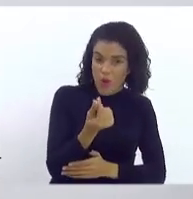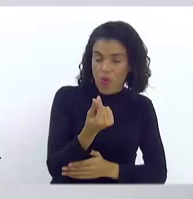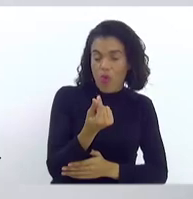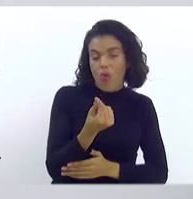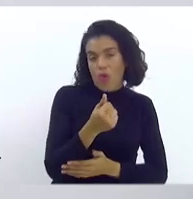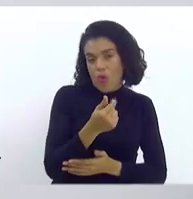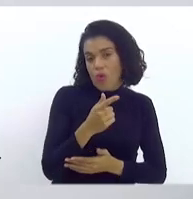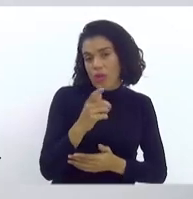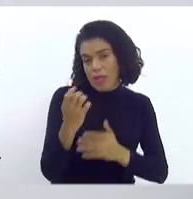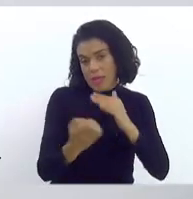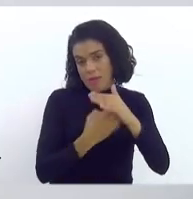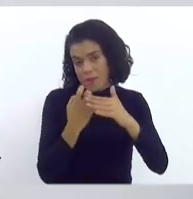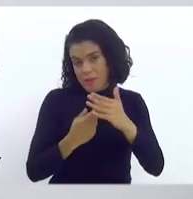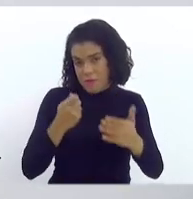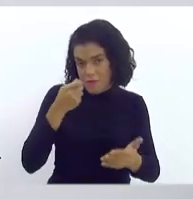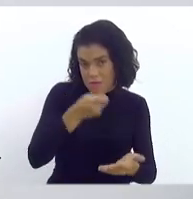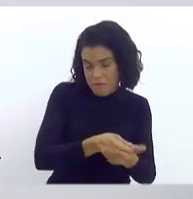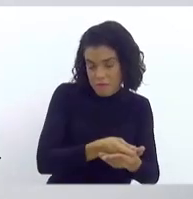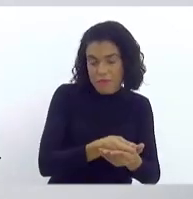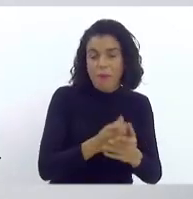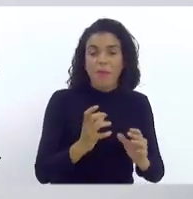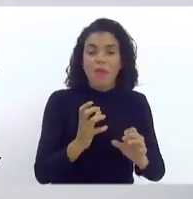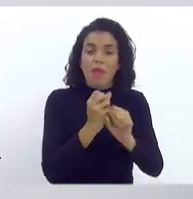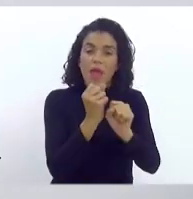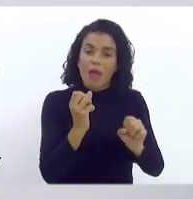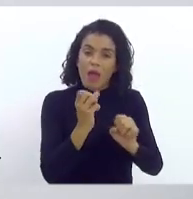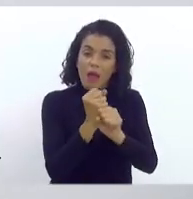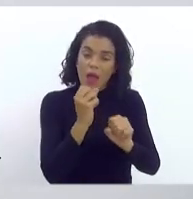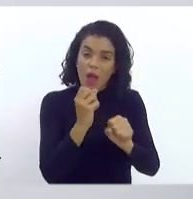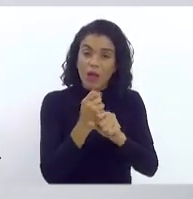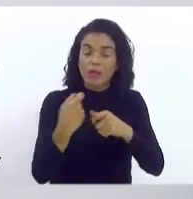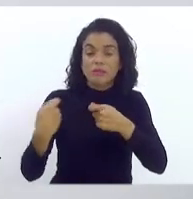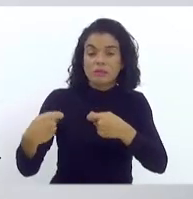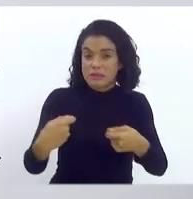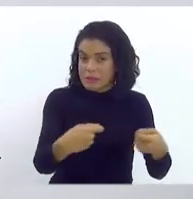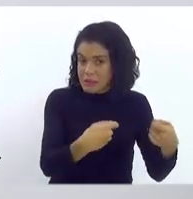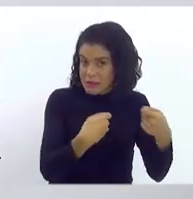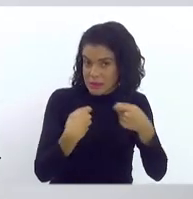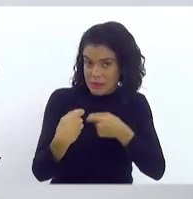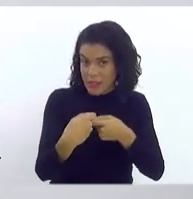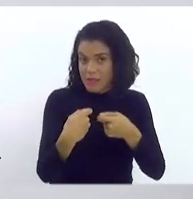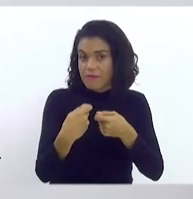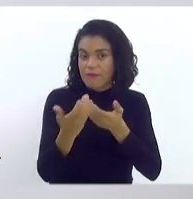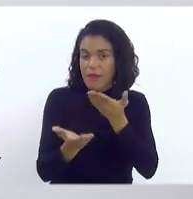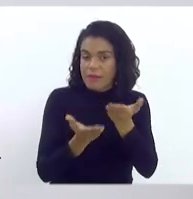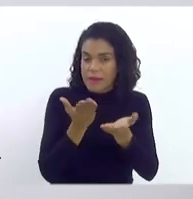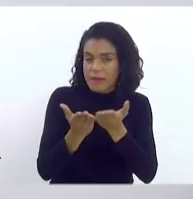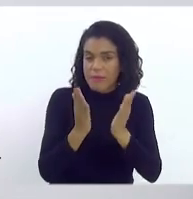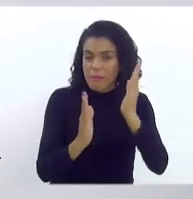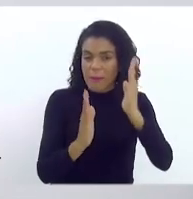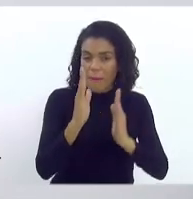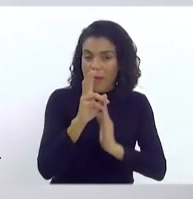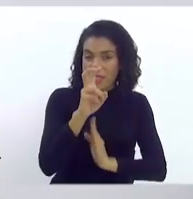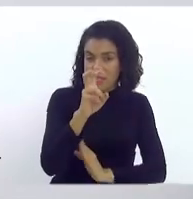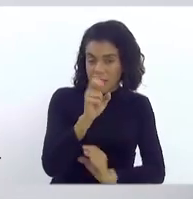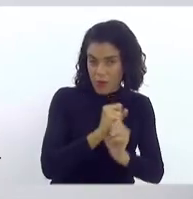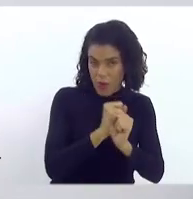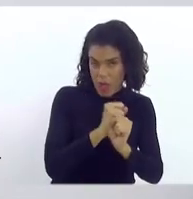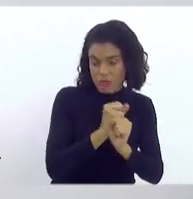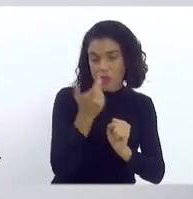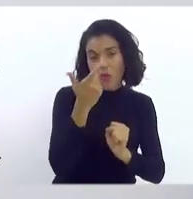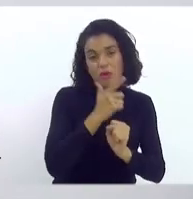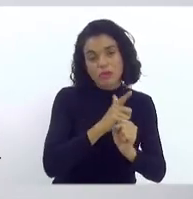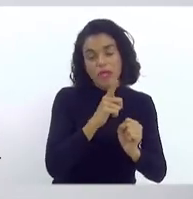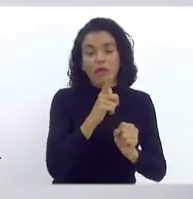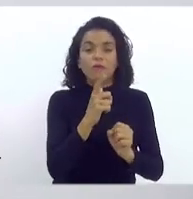ter, você calcula, faz uma projeção da demanda que ela vai atender naqueles 5 anos, e aí você joga a margem definida para chegar